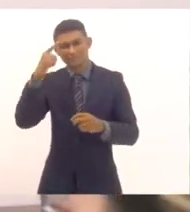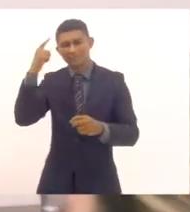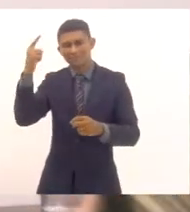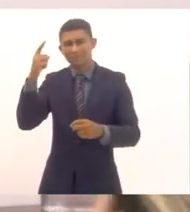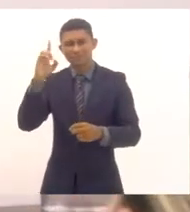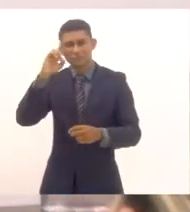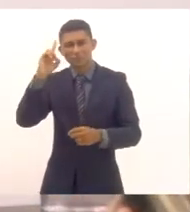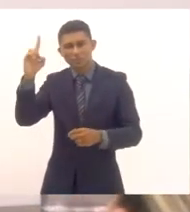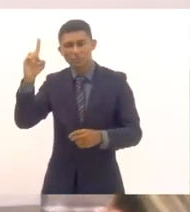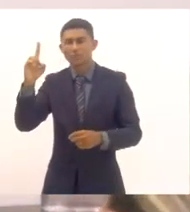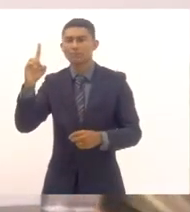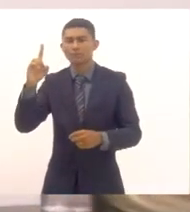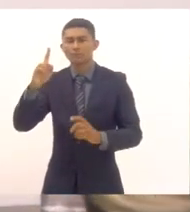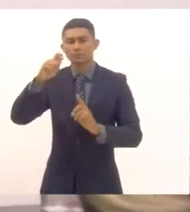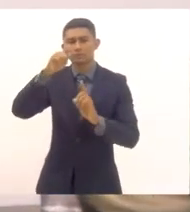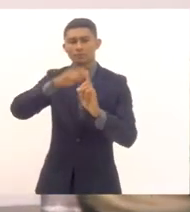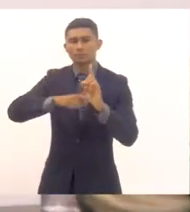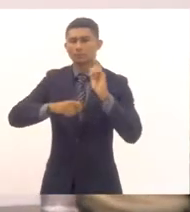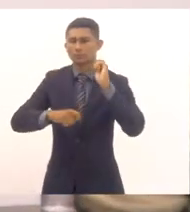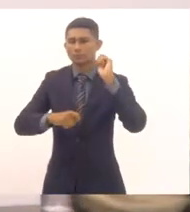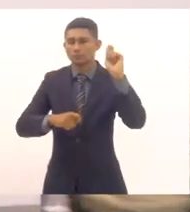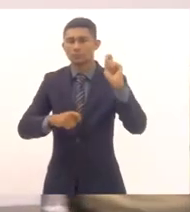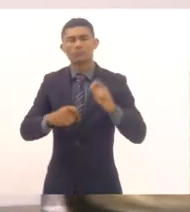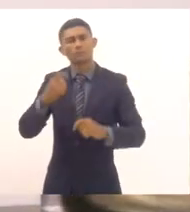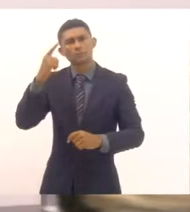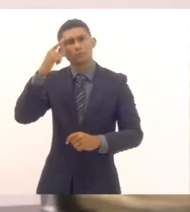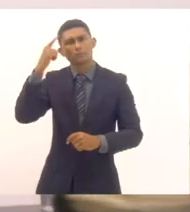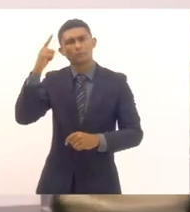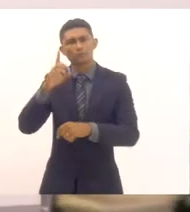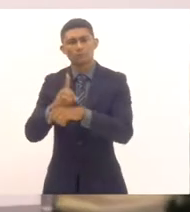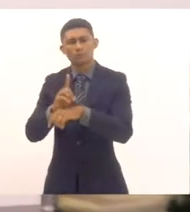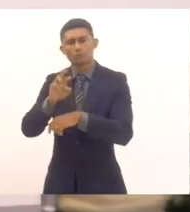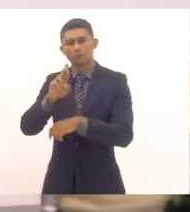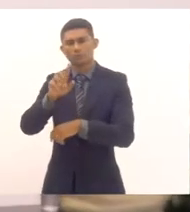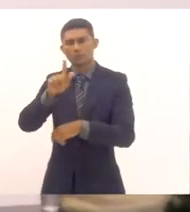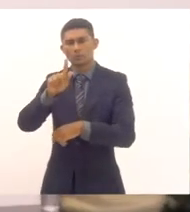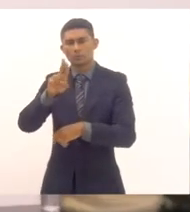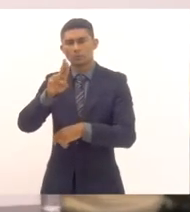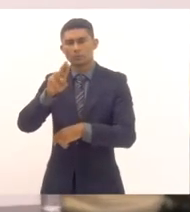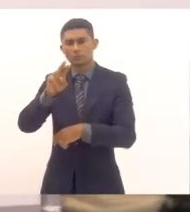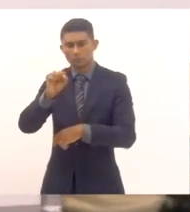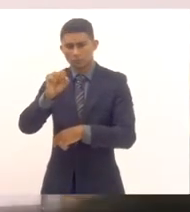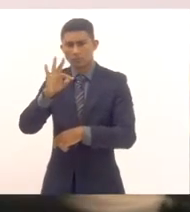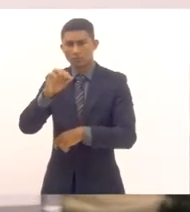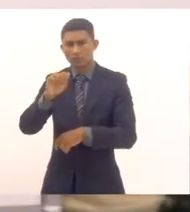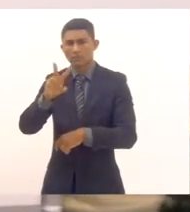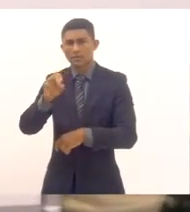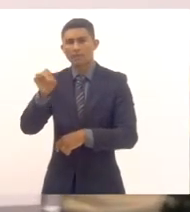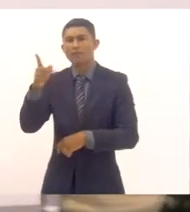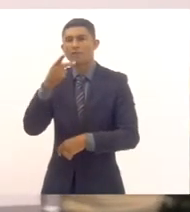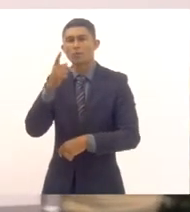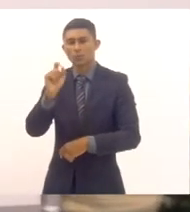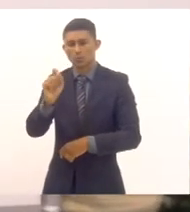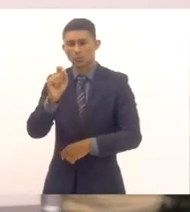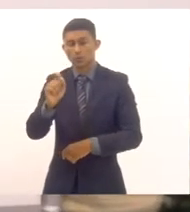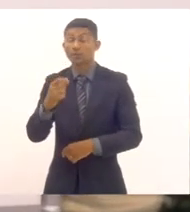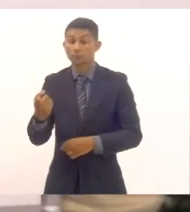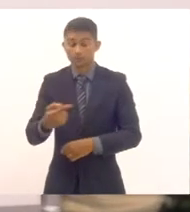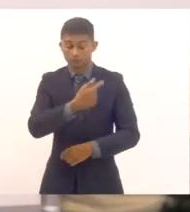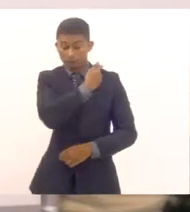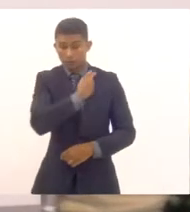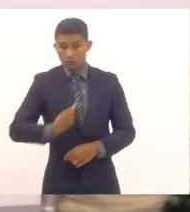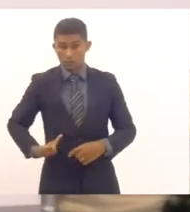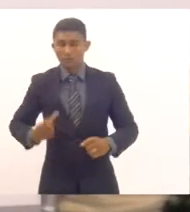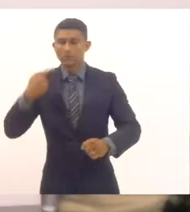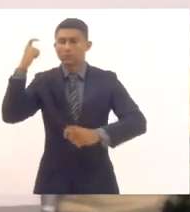lá naquele momento em abril o doutor Gustavo falou o seguinte que havia uma preocupação do governo e que